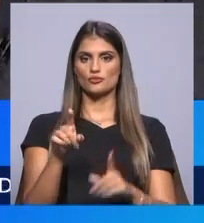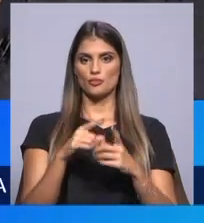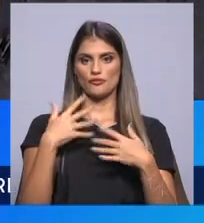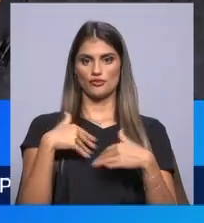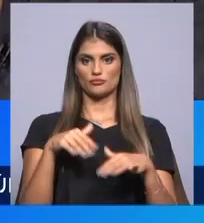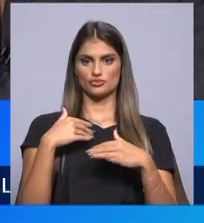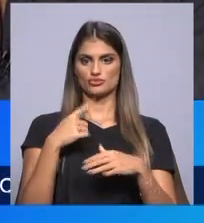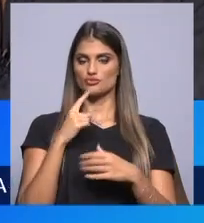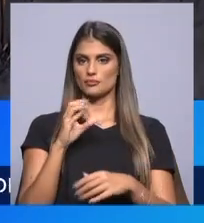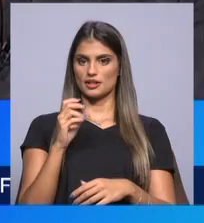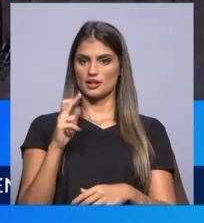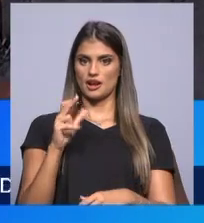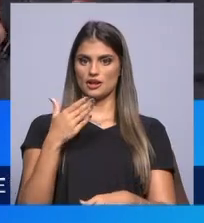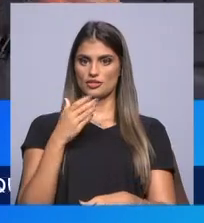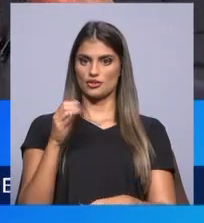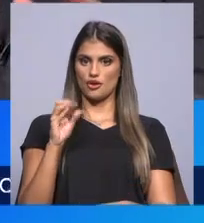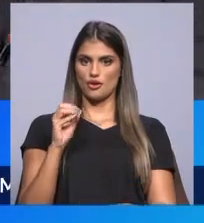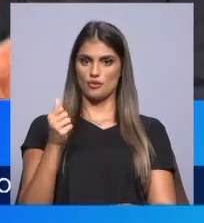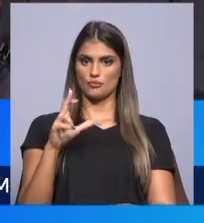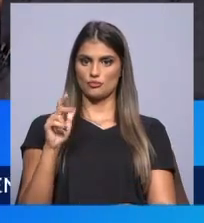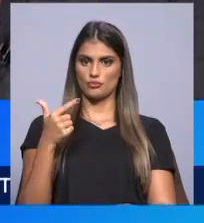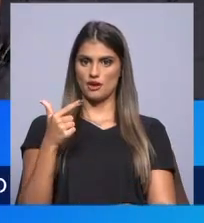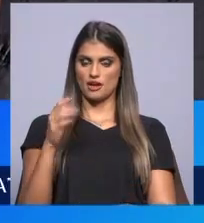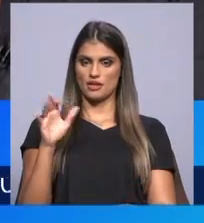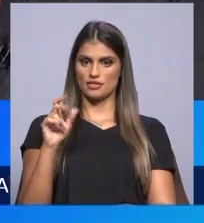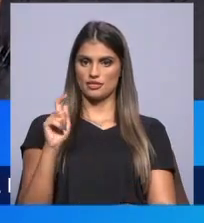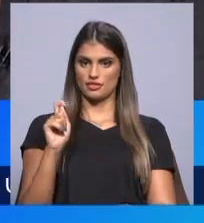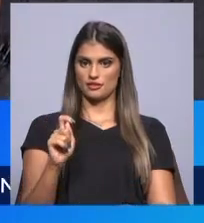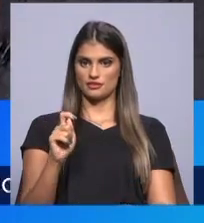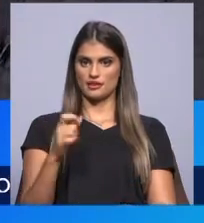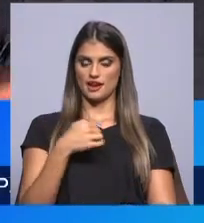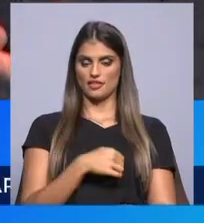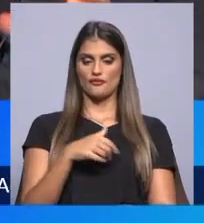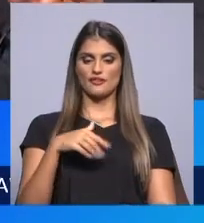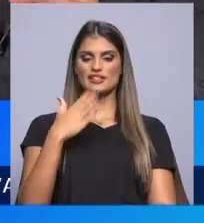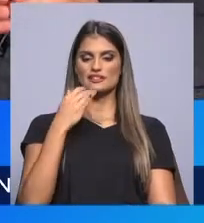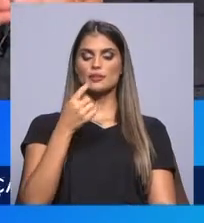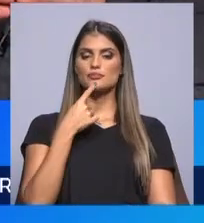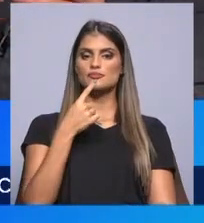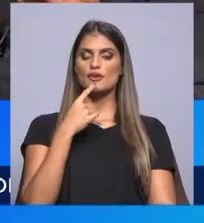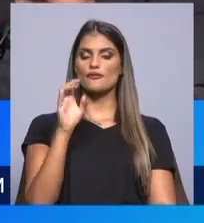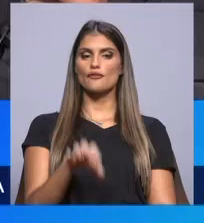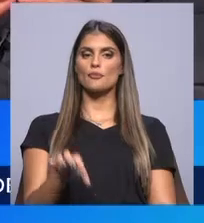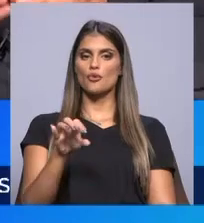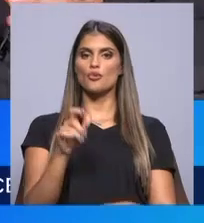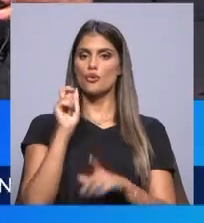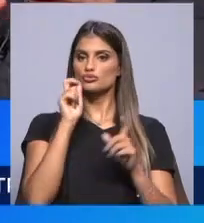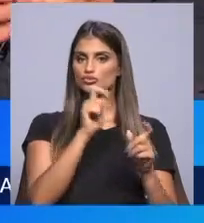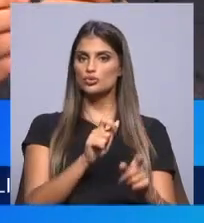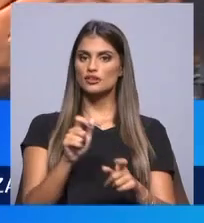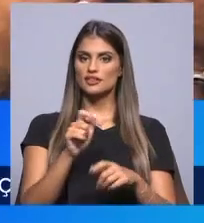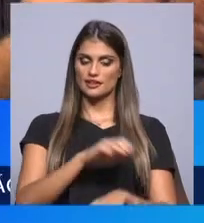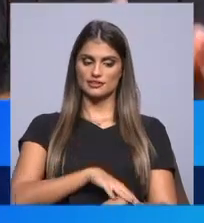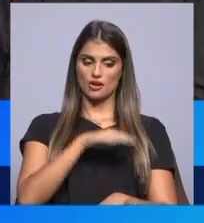chamada Cardio Breath, que é uma experiência da Agência Espacial Canadiana e que vai tentar perceber como é que o controle da tensão